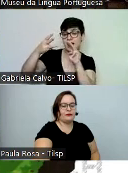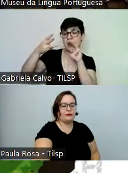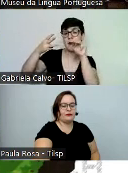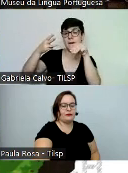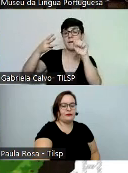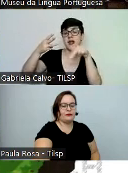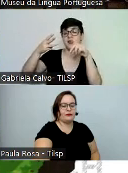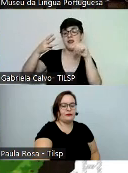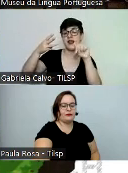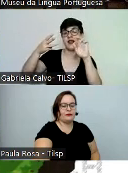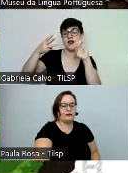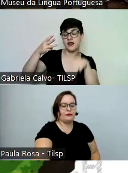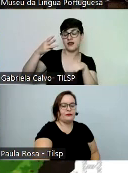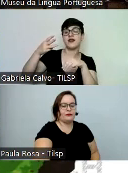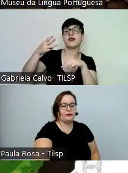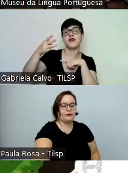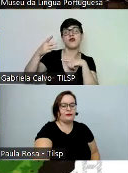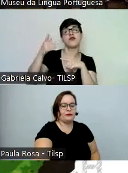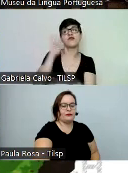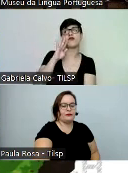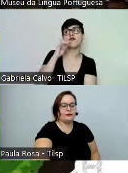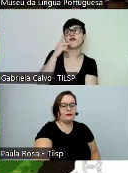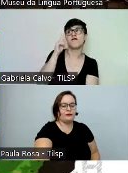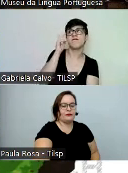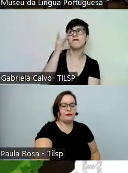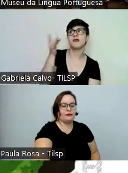ter uma exposição sobre as línguas chinesas